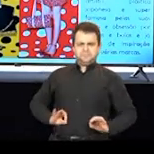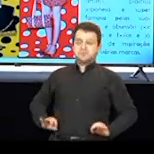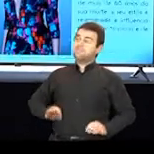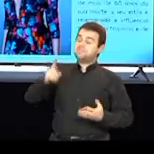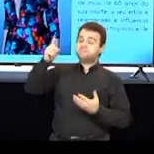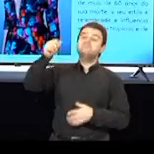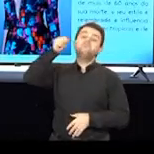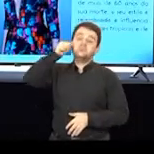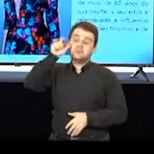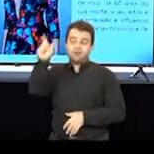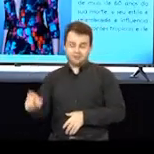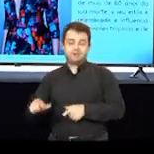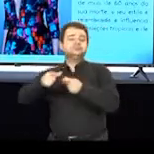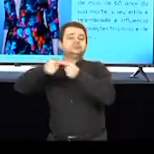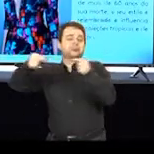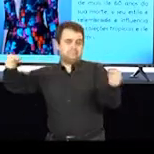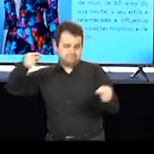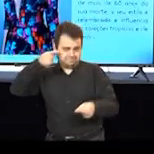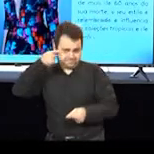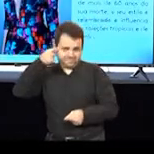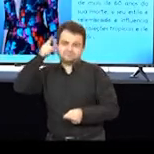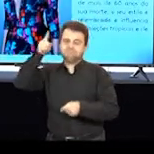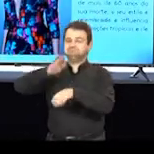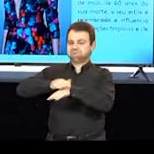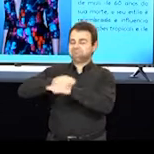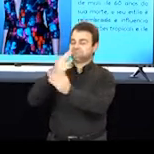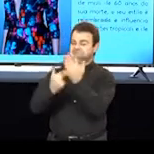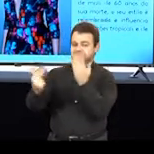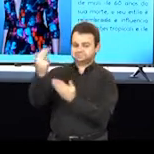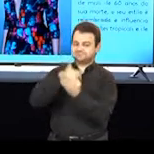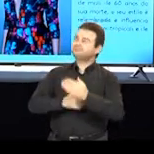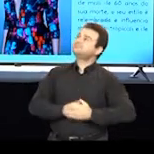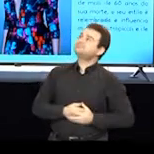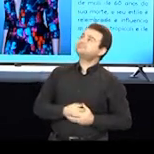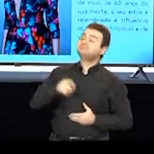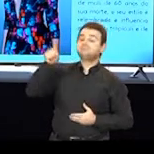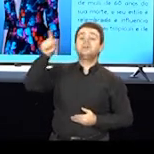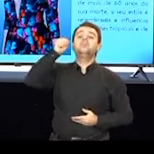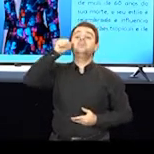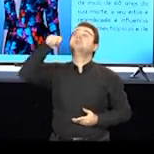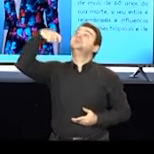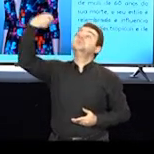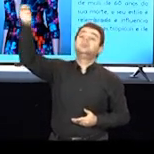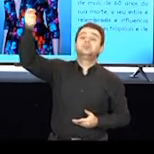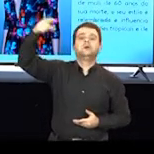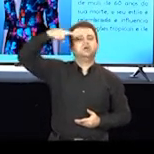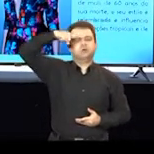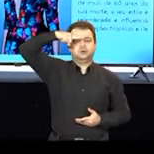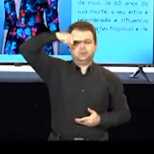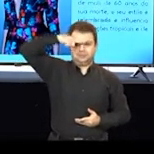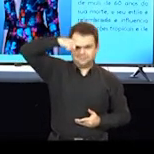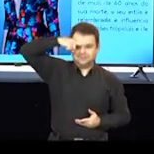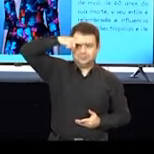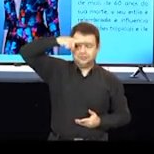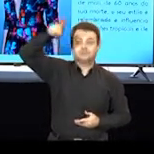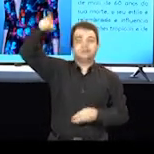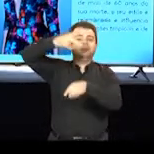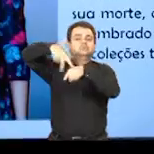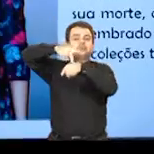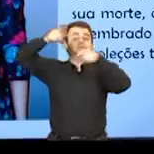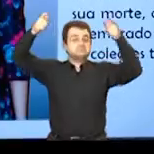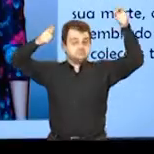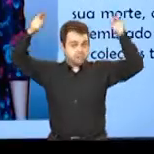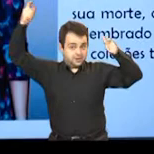da Yayoi Kusama. Aqui nós temos a inesquecível Frida Kahlo, pintora mexicana também do século